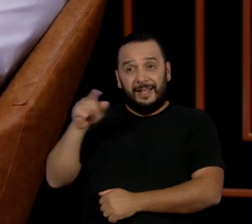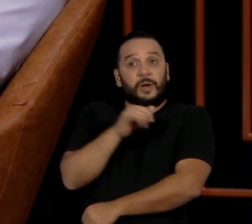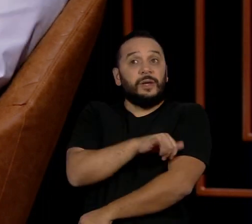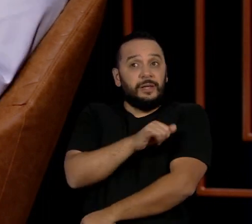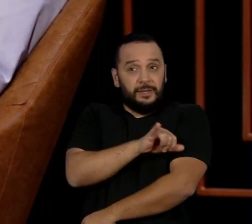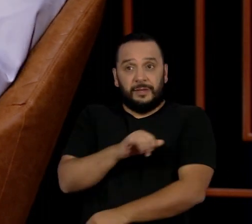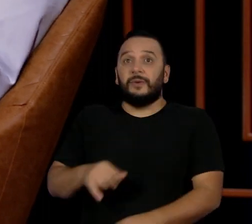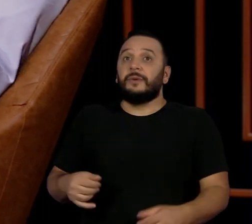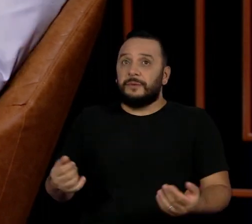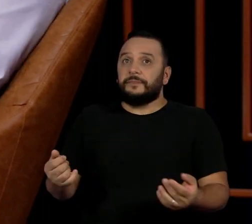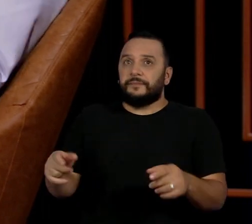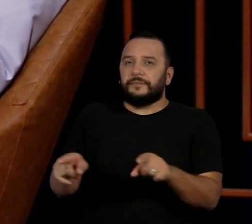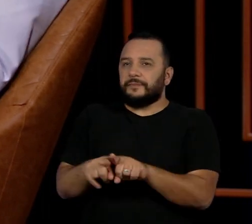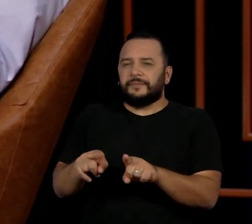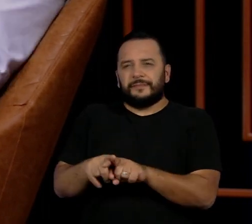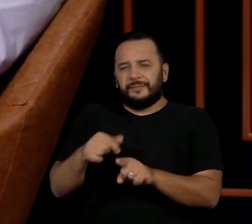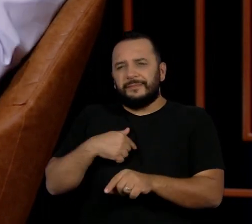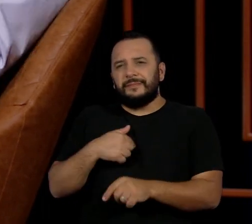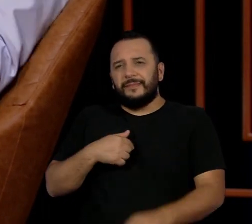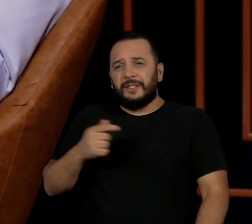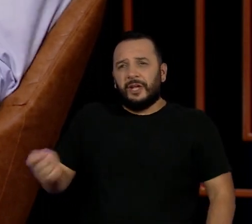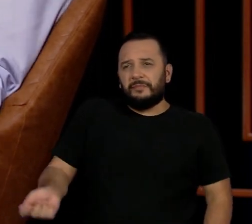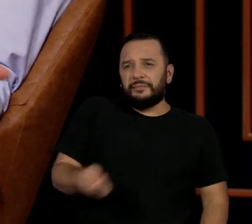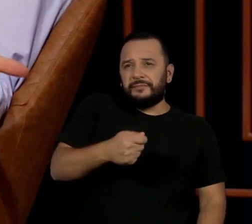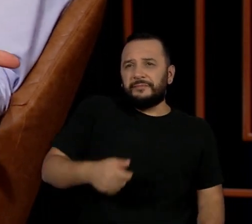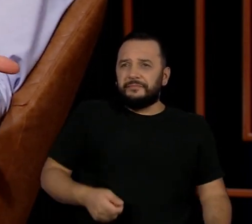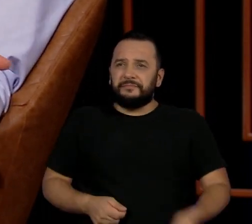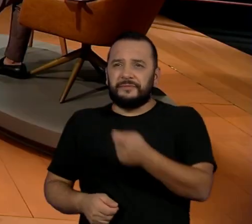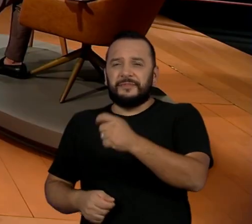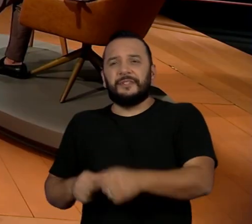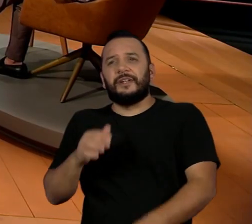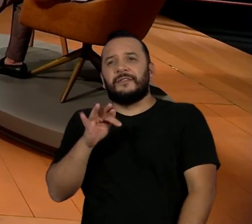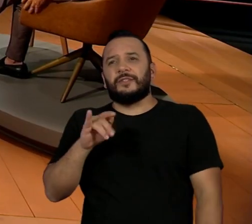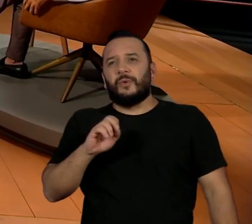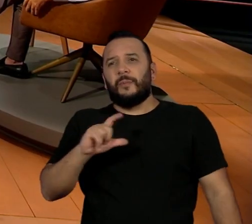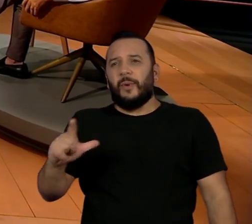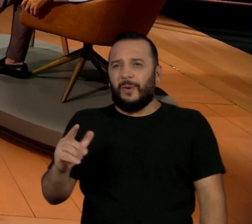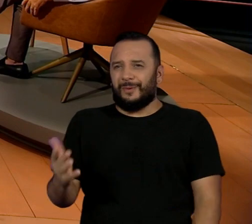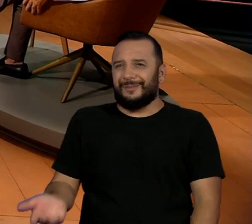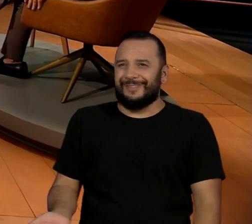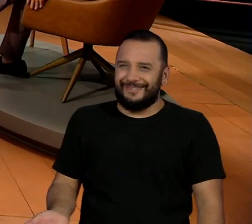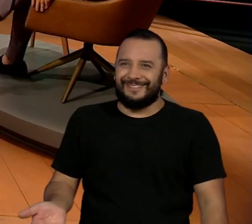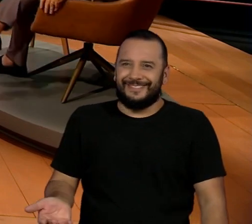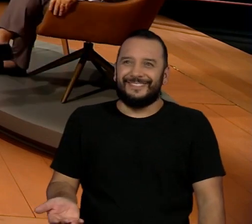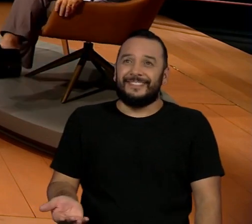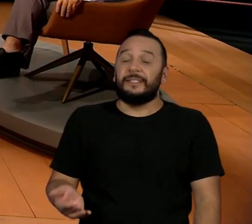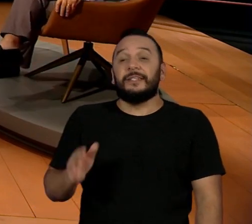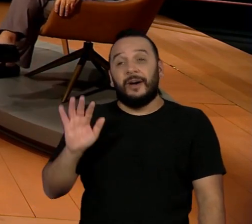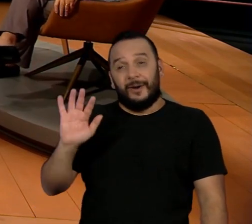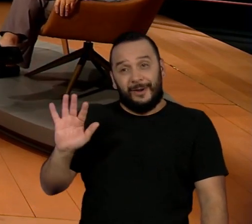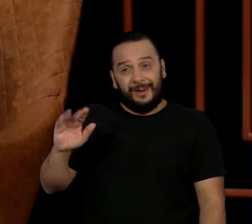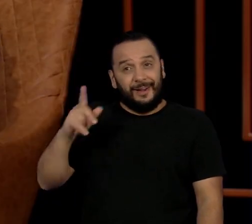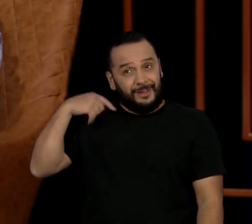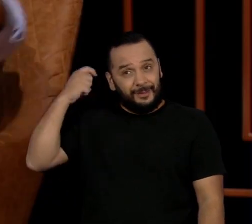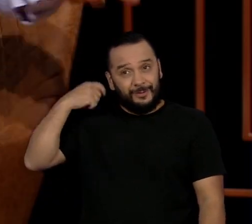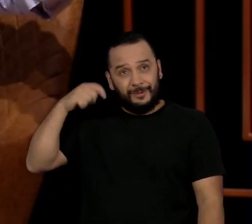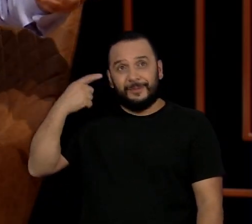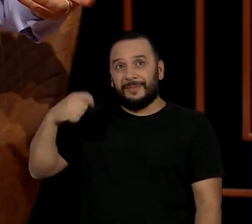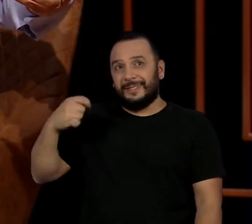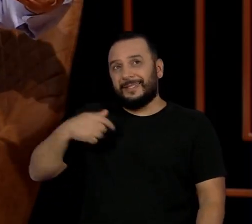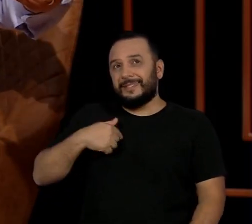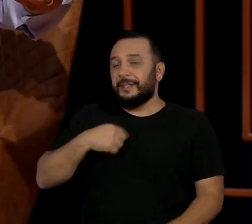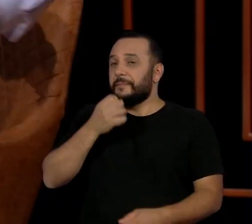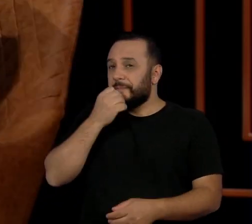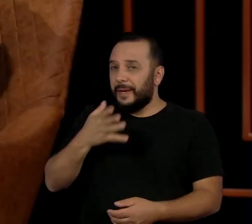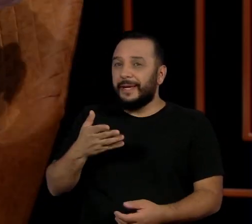carioca, se não me engano, é frescobol. Citar como uma metáfora frescobol é maravilhoso, né? E uma das coisas que ator tem que ter é se dar